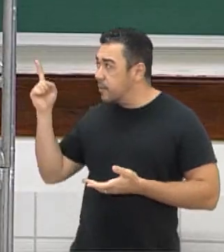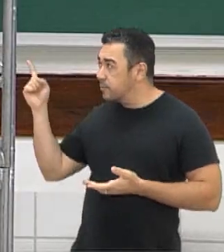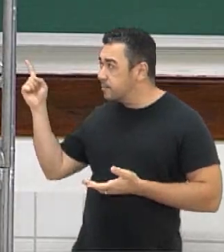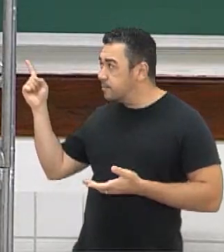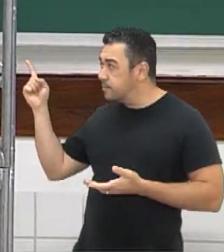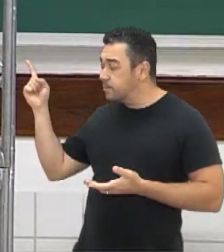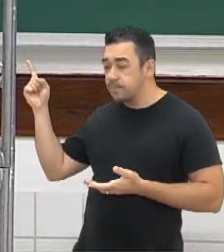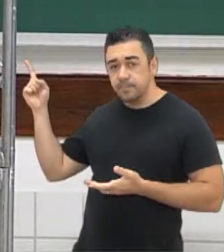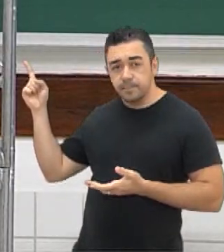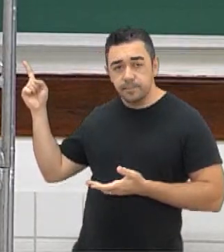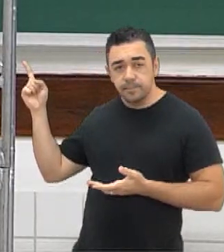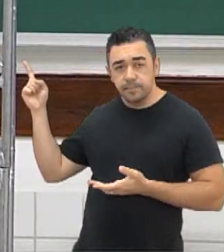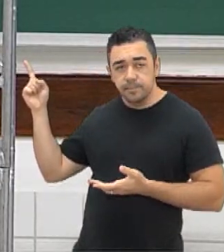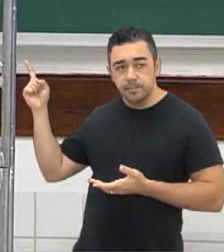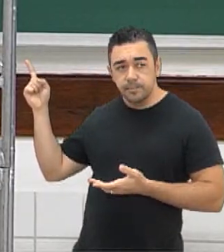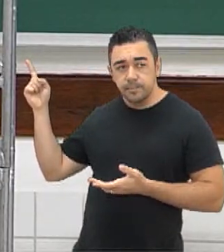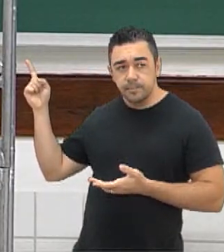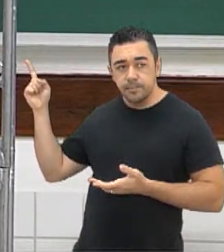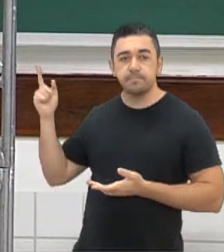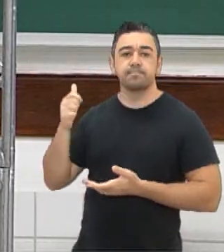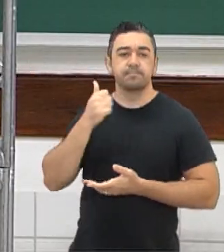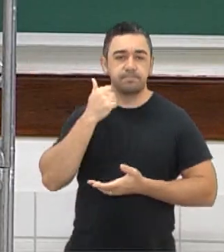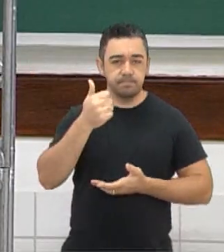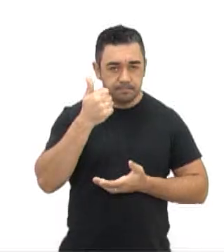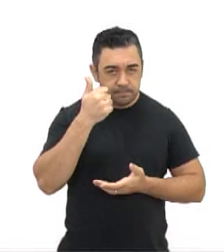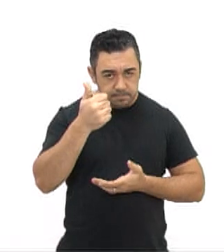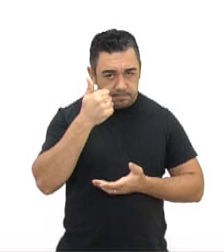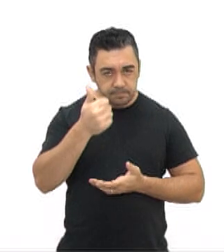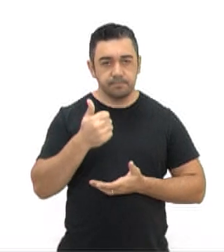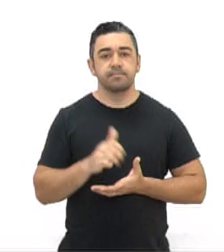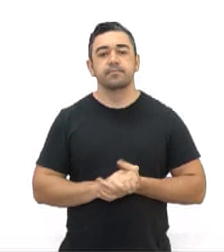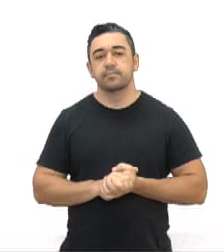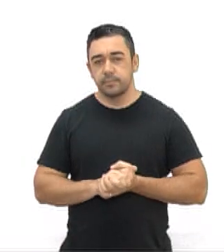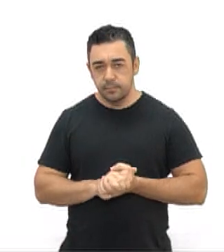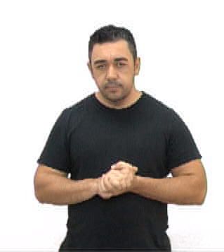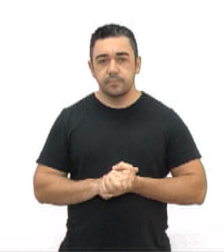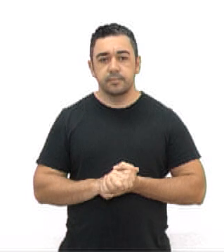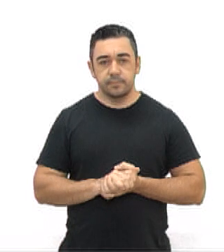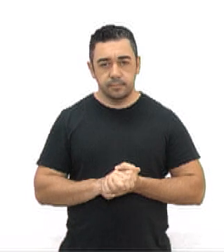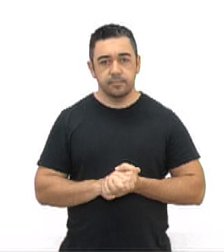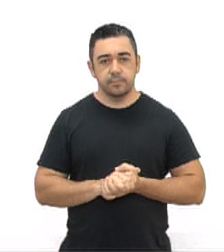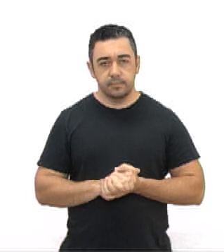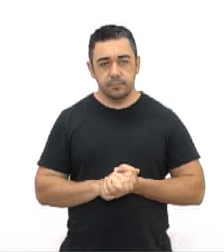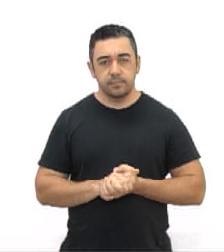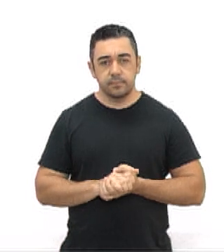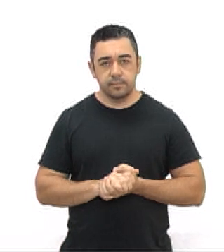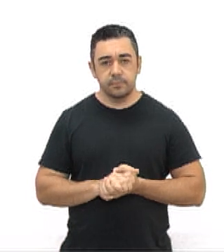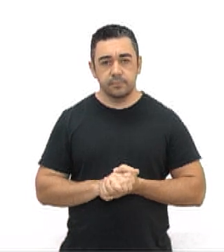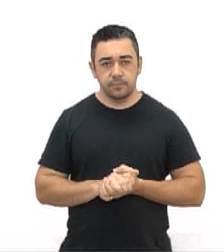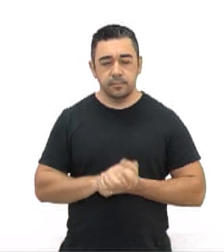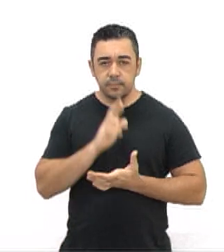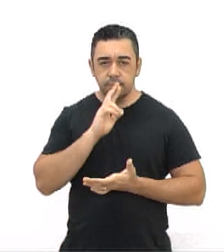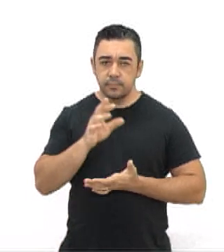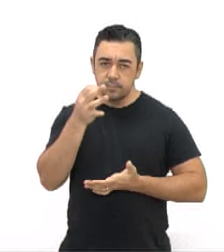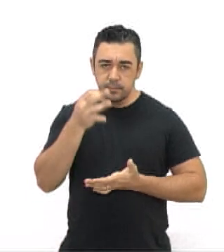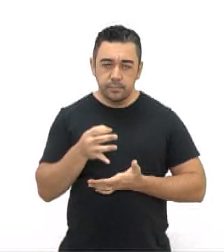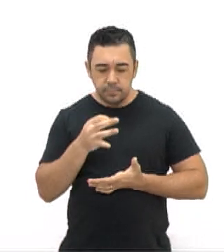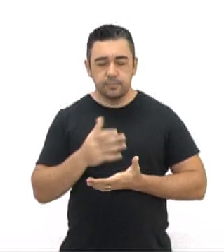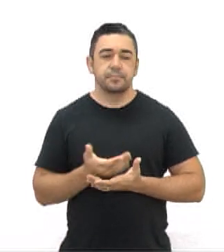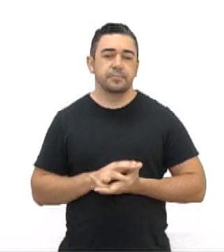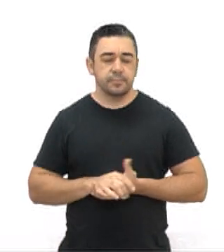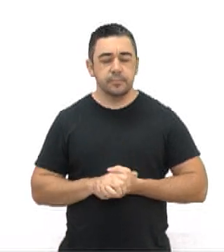Vamos lá ver como ficou? Resposta, 3x ao quadrado menos 2y ao quadrado